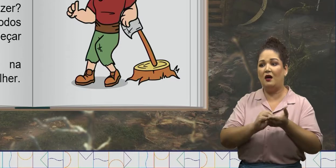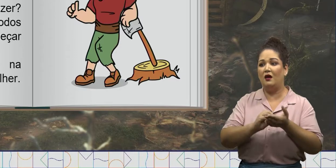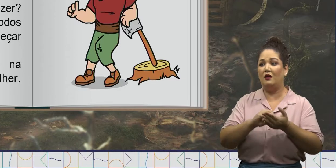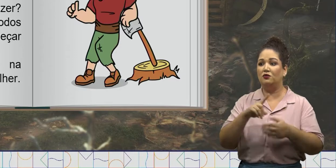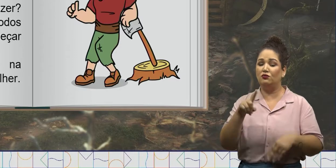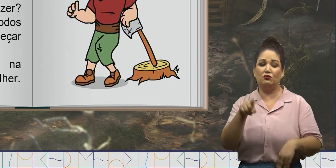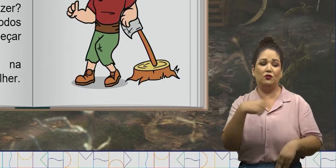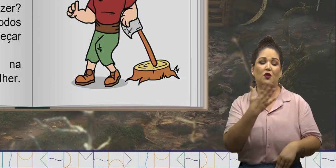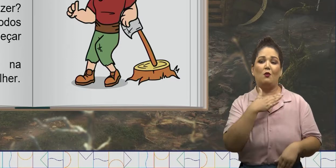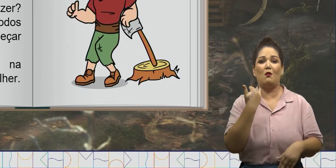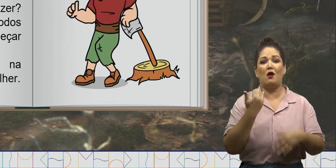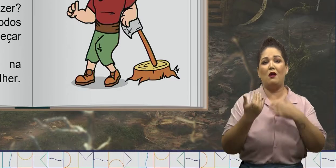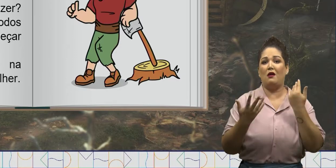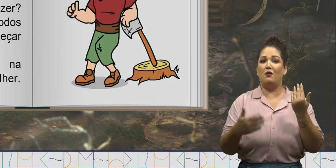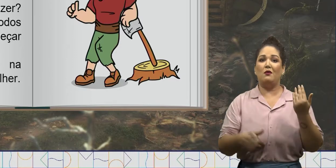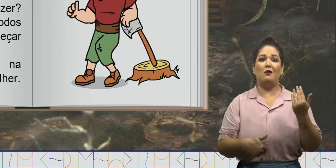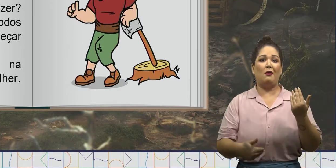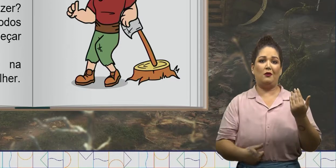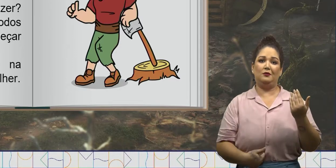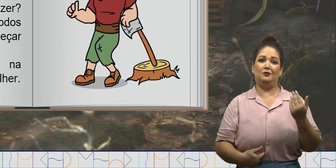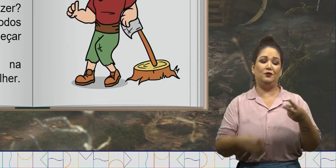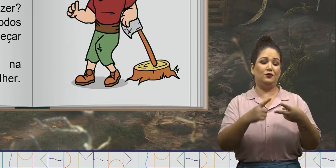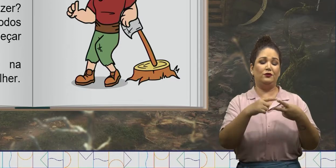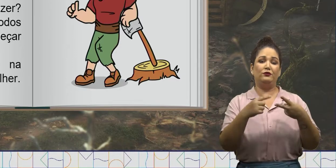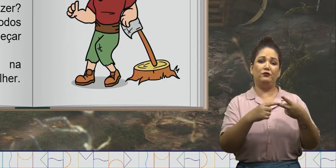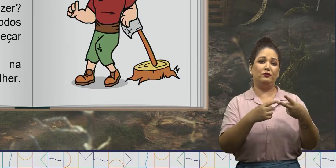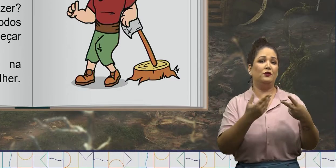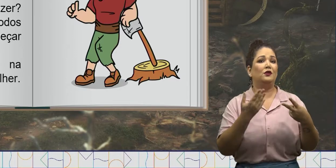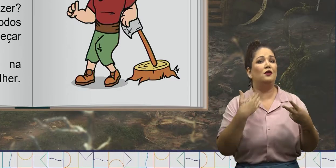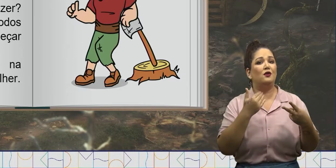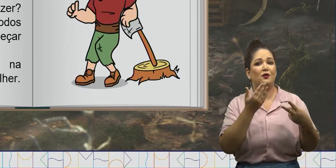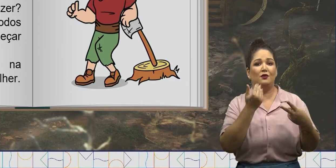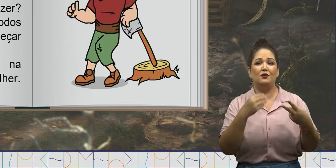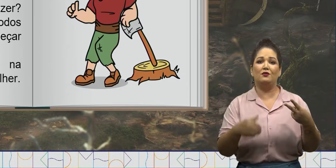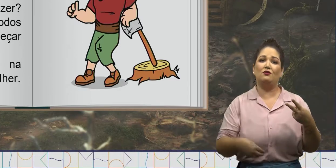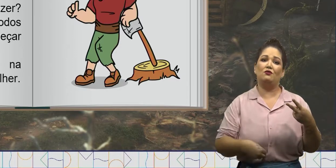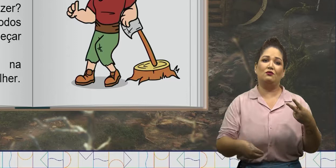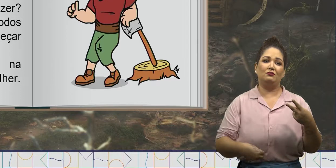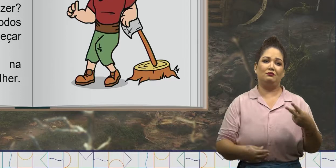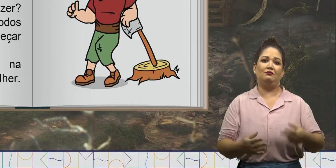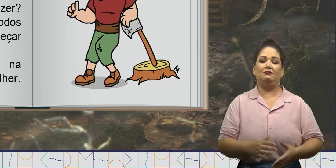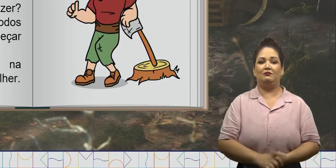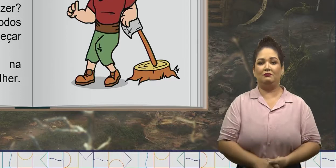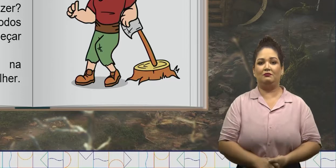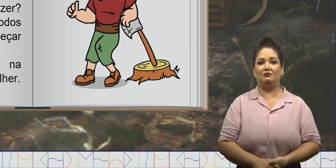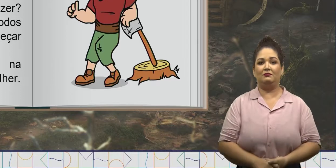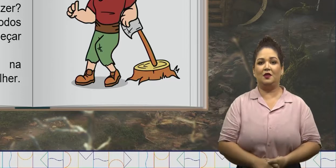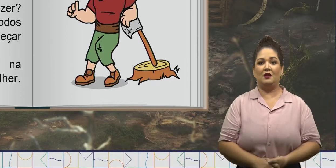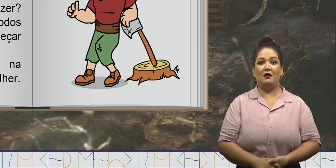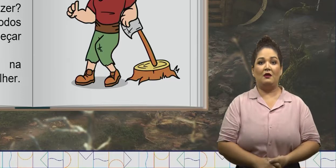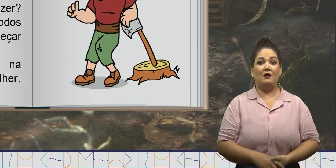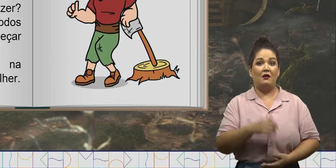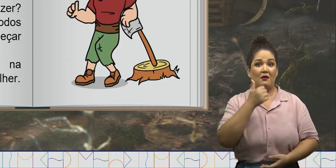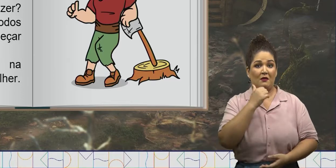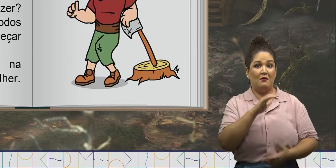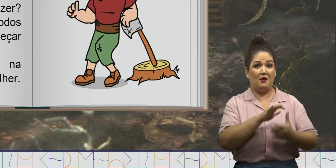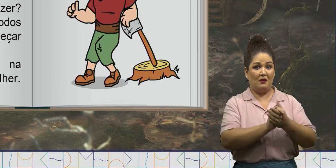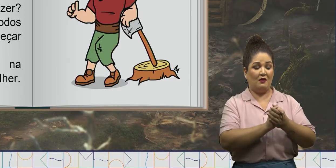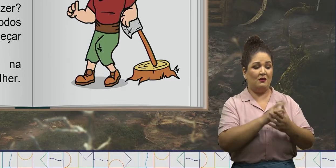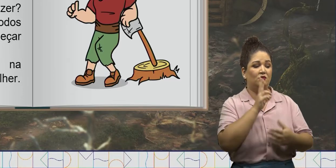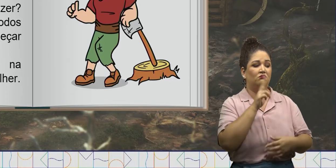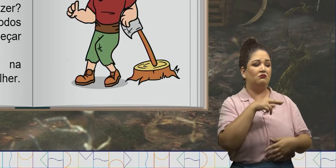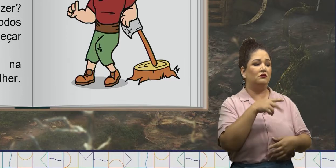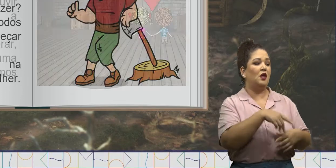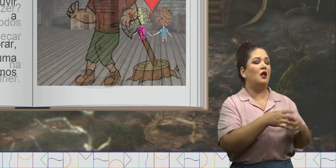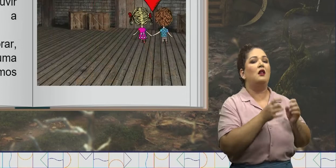todos morrer de fome, a começar pelas crianças." "Vamos deixá-las na floresta",